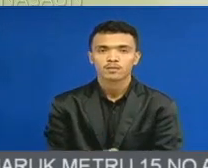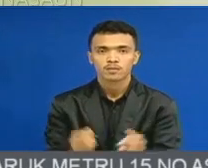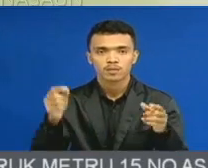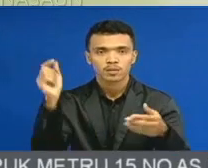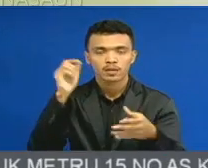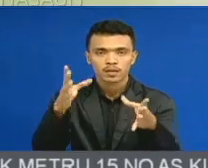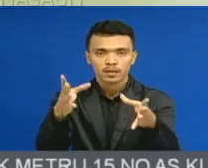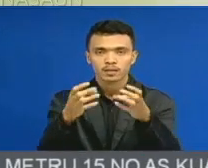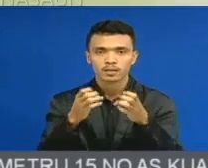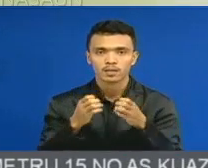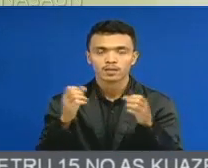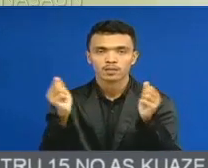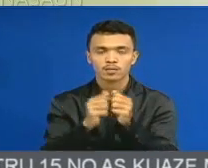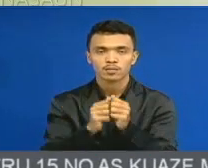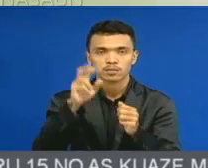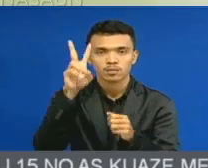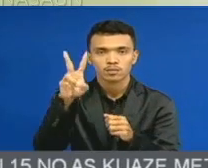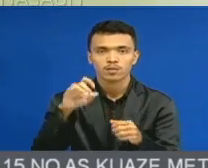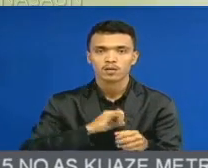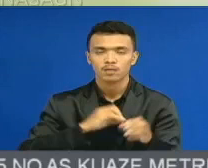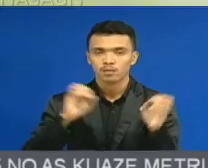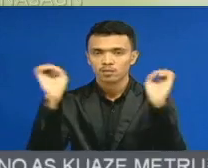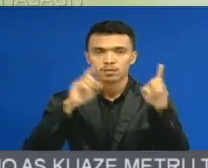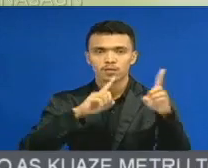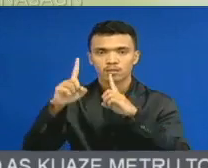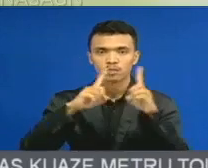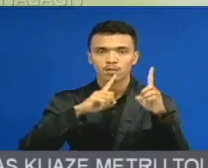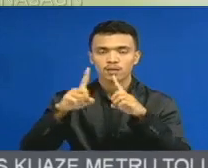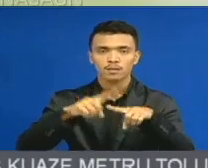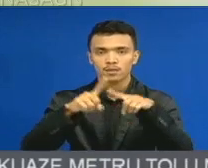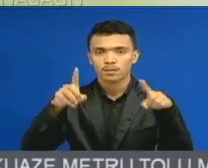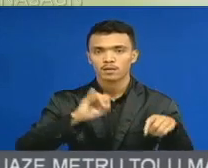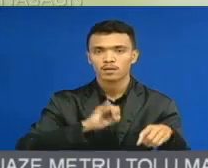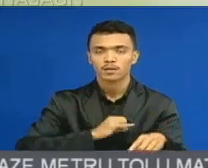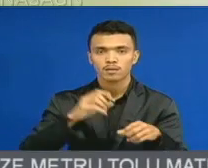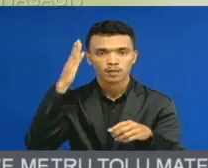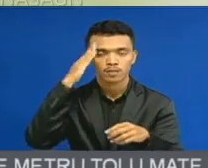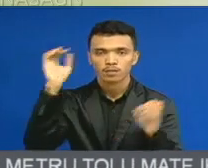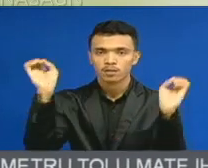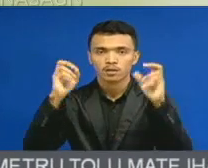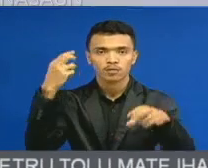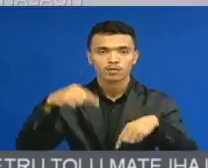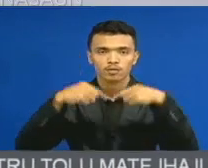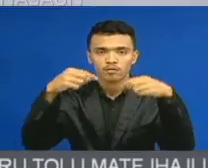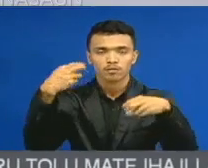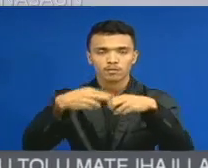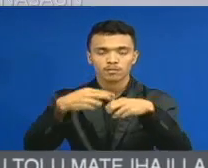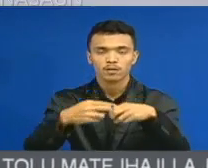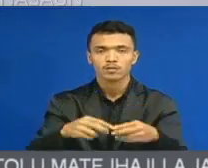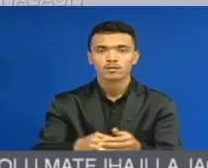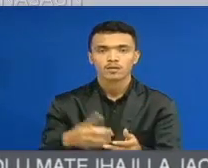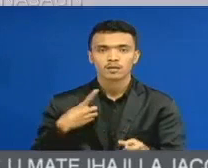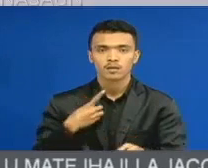concordância entre órgão rua né ambos lá com mete torre na ba bebe ha não quer foi impacto claro lá também da se vice na rua